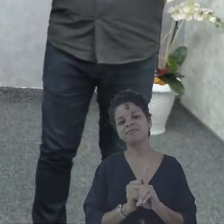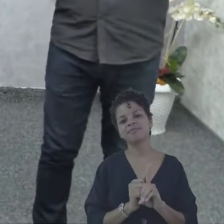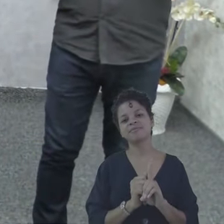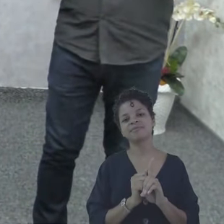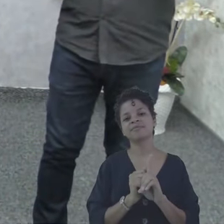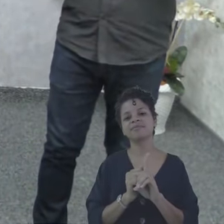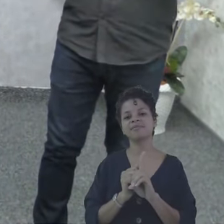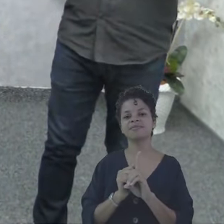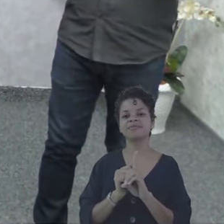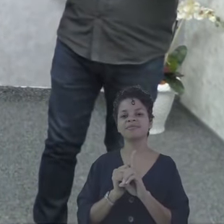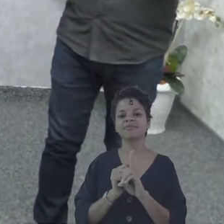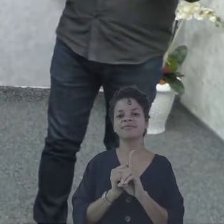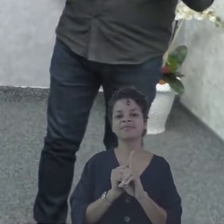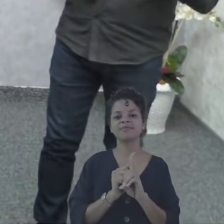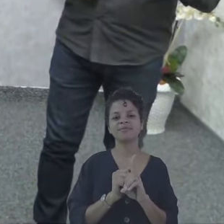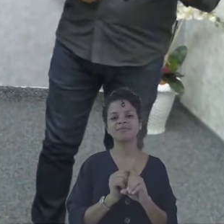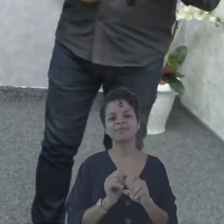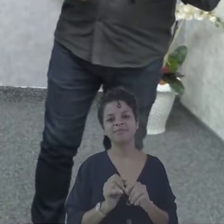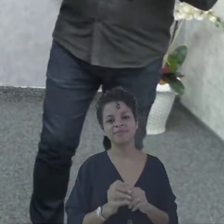Pai.